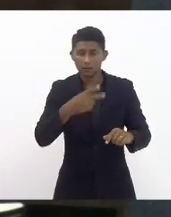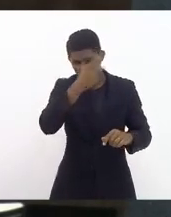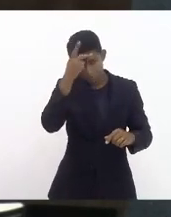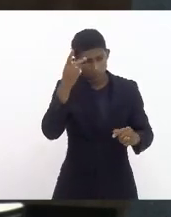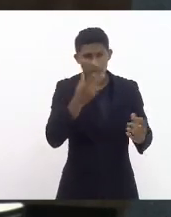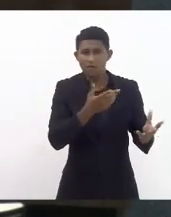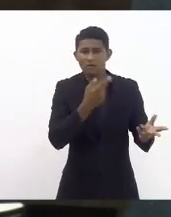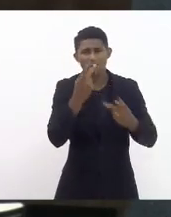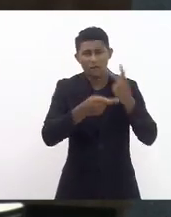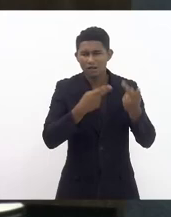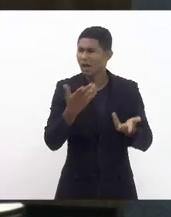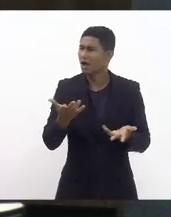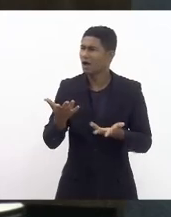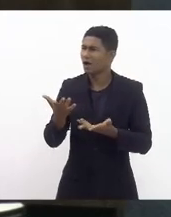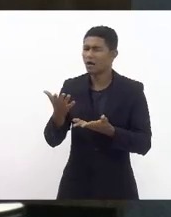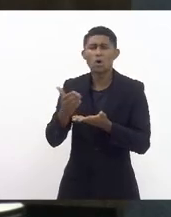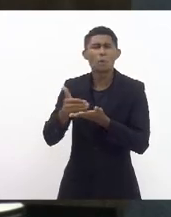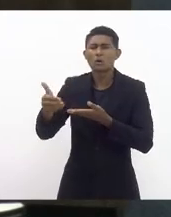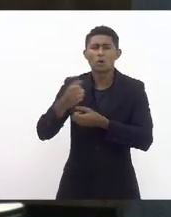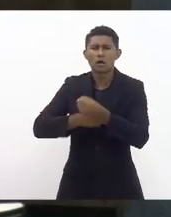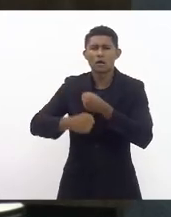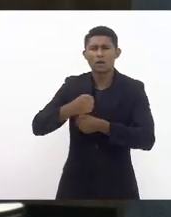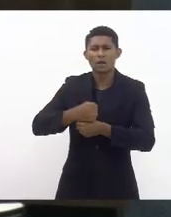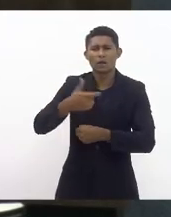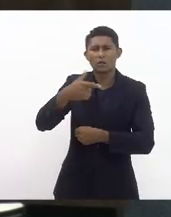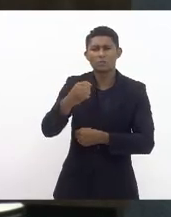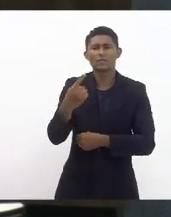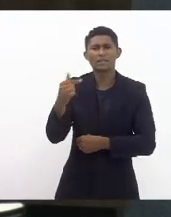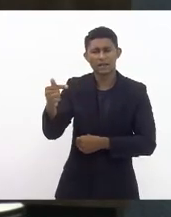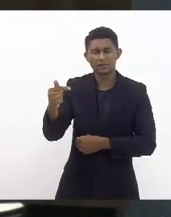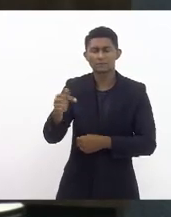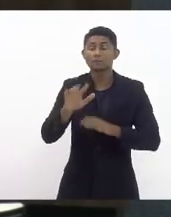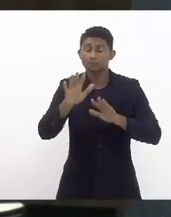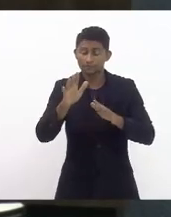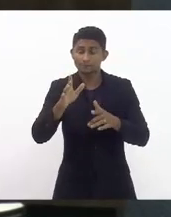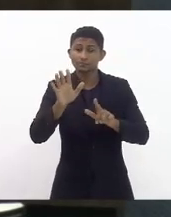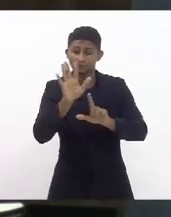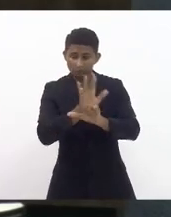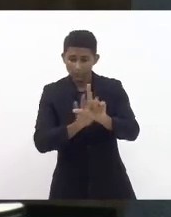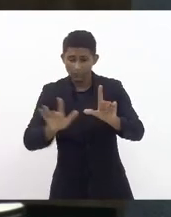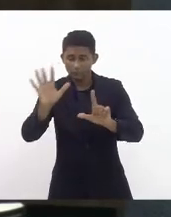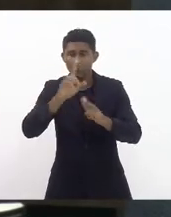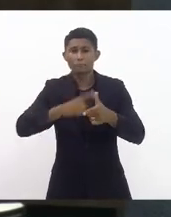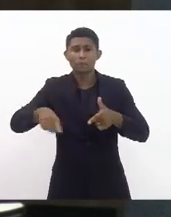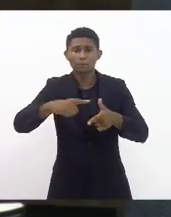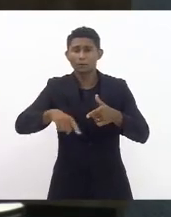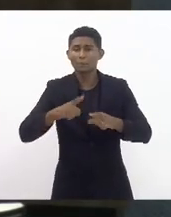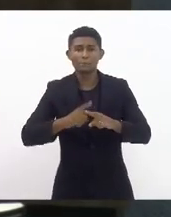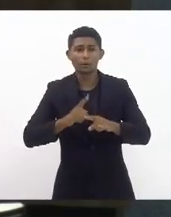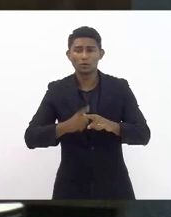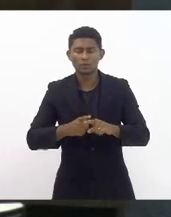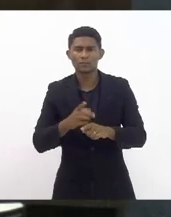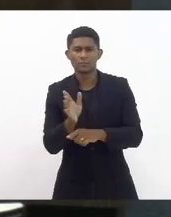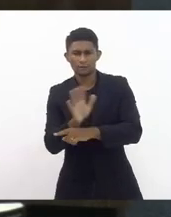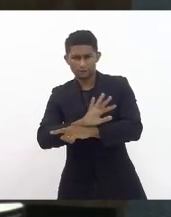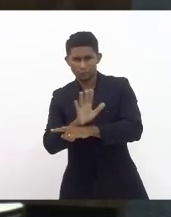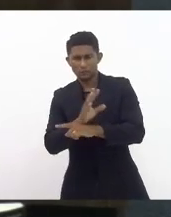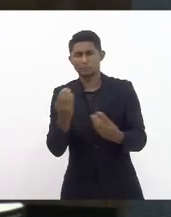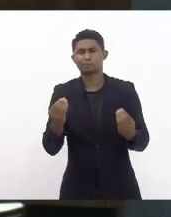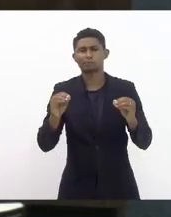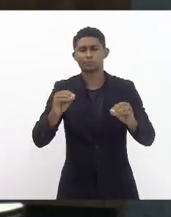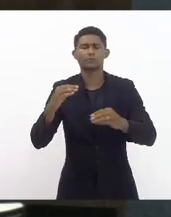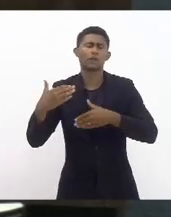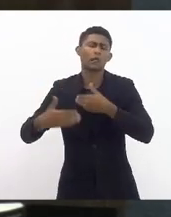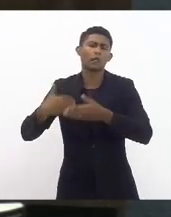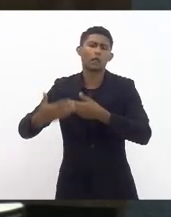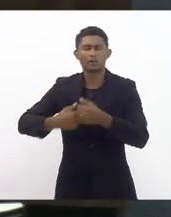desde 2017. O problema das plataformas é que os filmes são colocados lá e as pessoas vão acessando. Como é